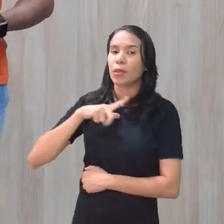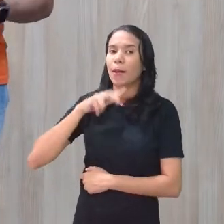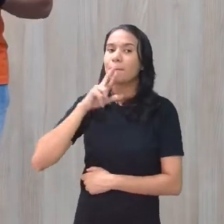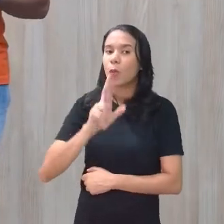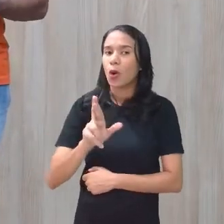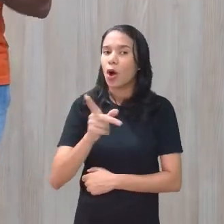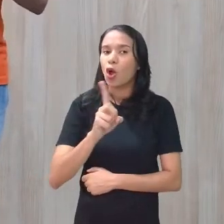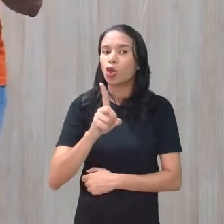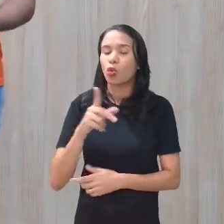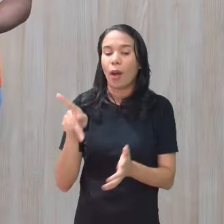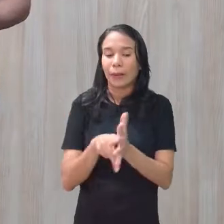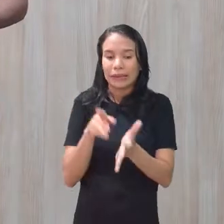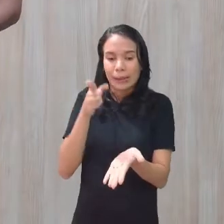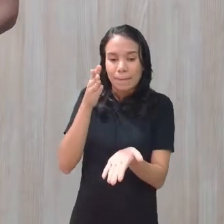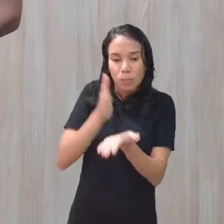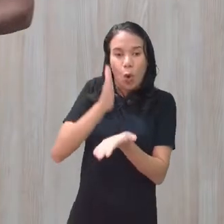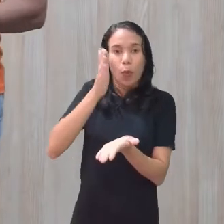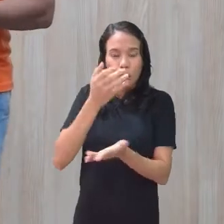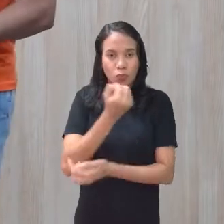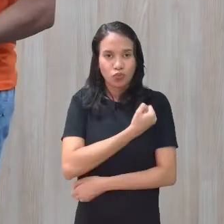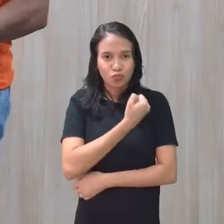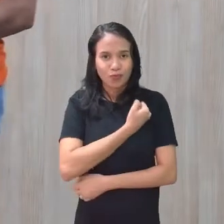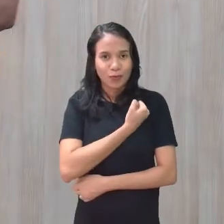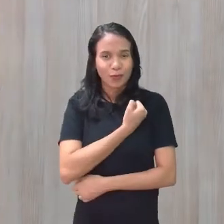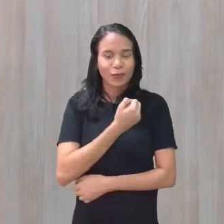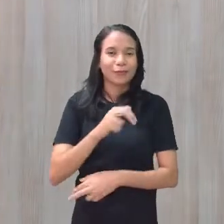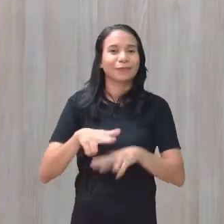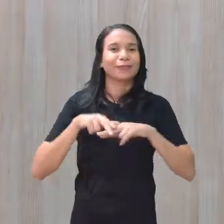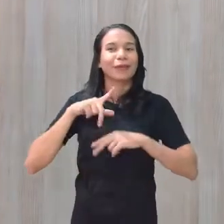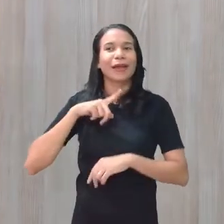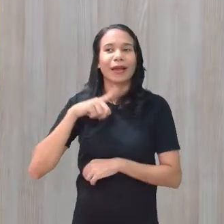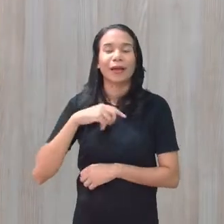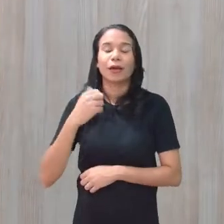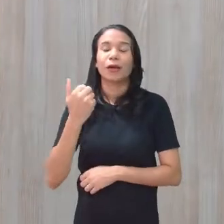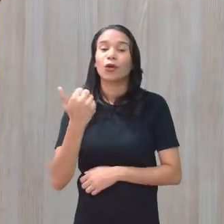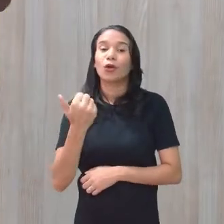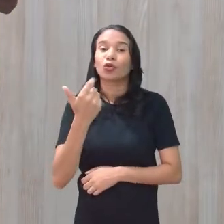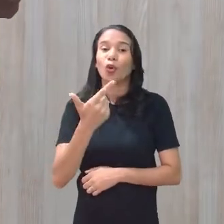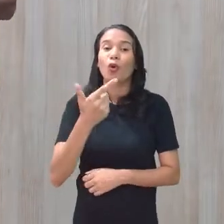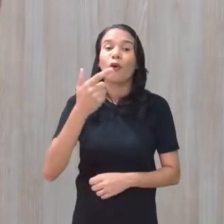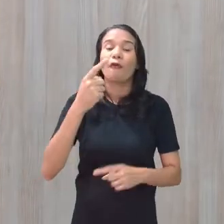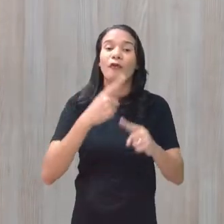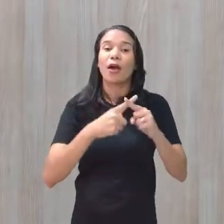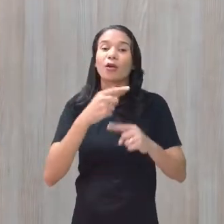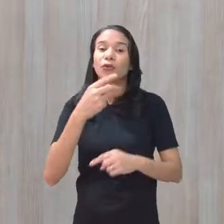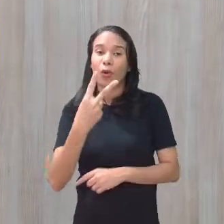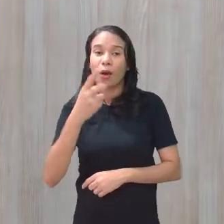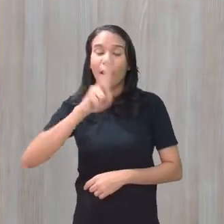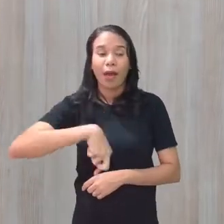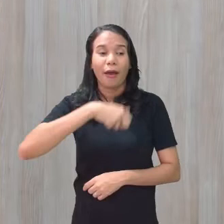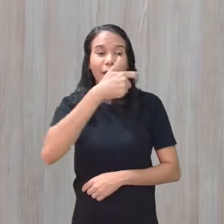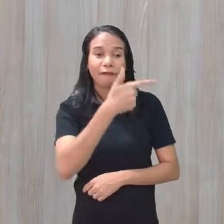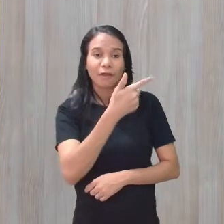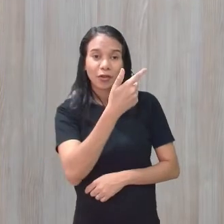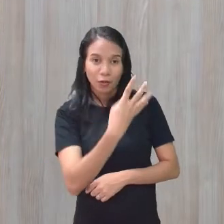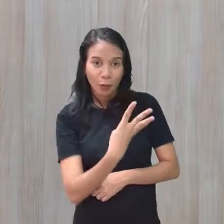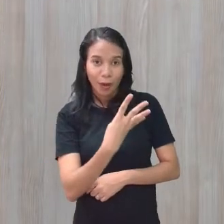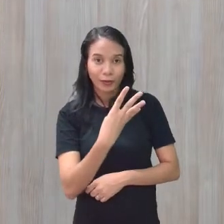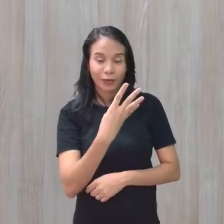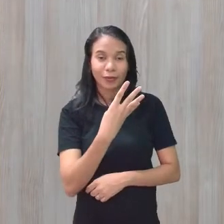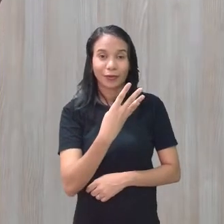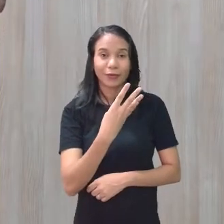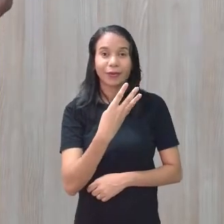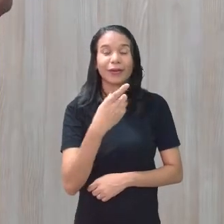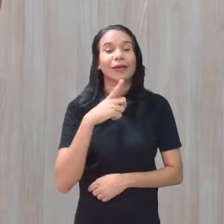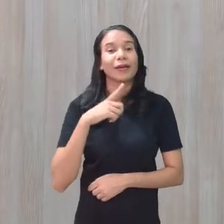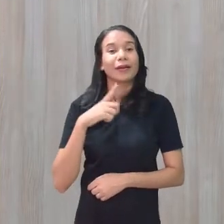não vai dar um resultado exato, tá? Por quê? Porque 12 vezes 2 é 24 e 13